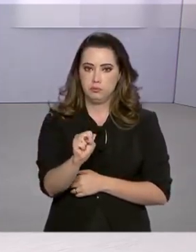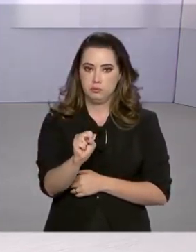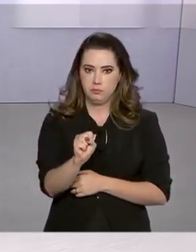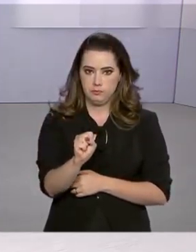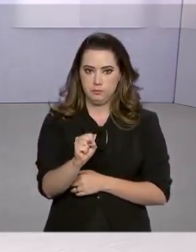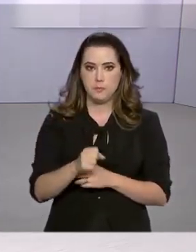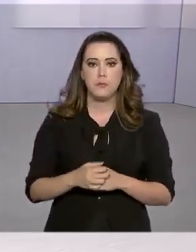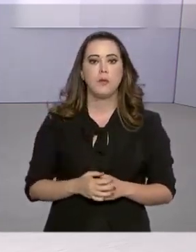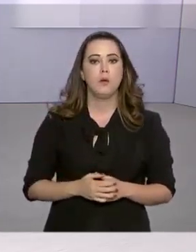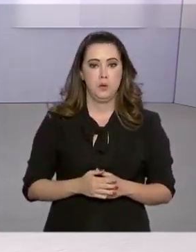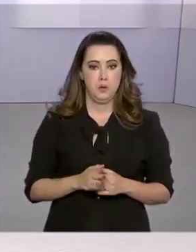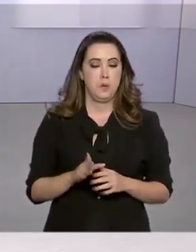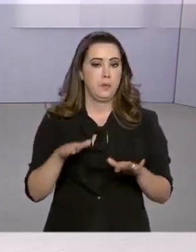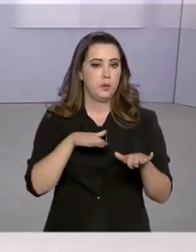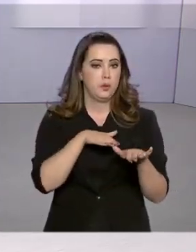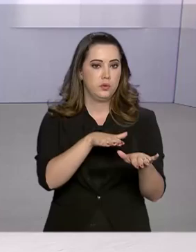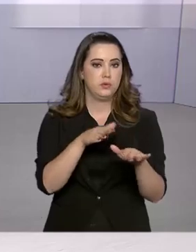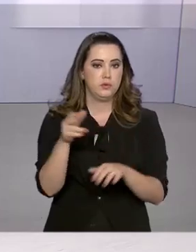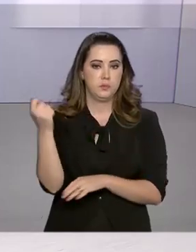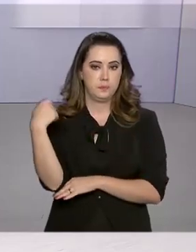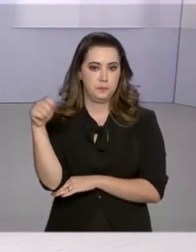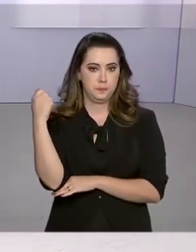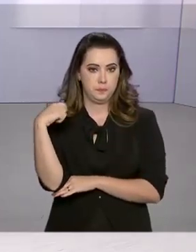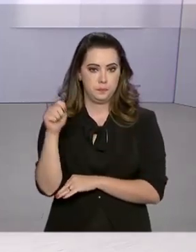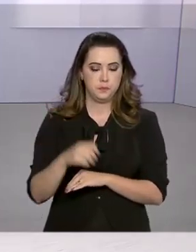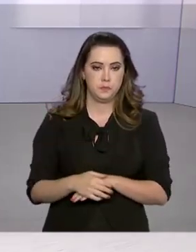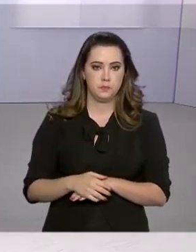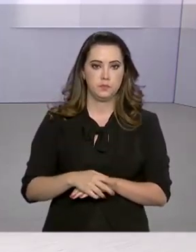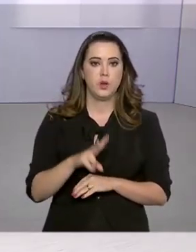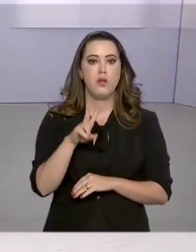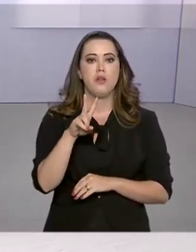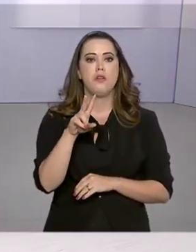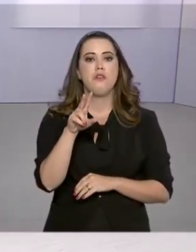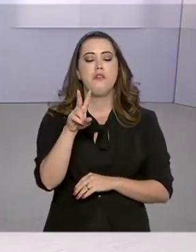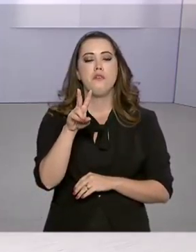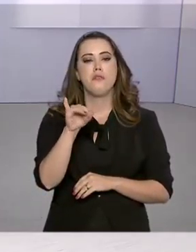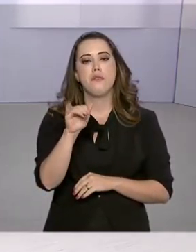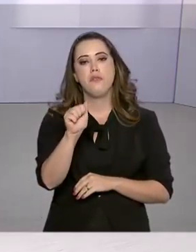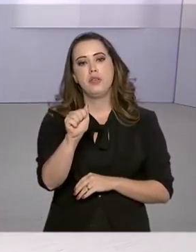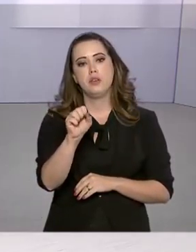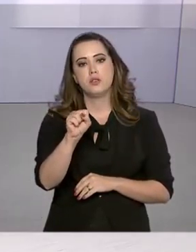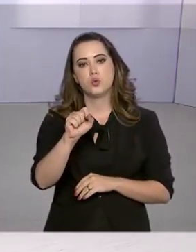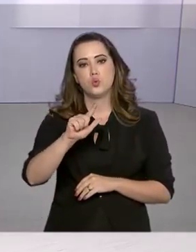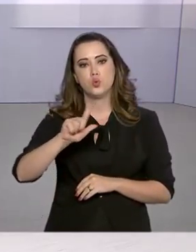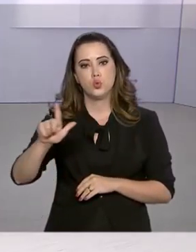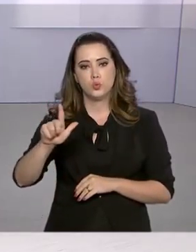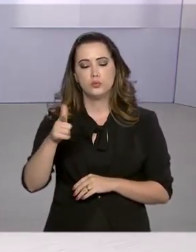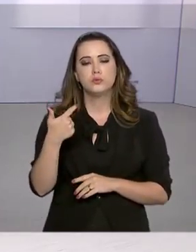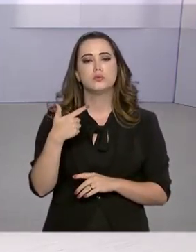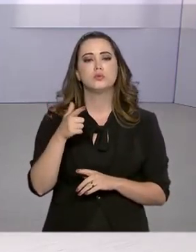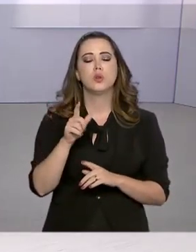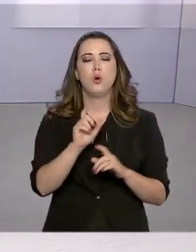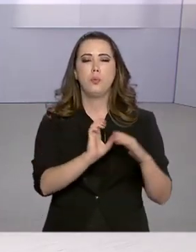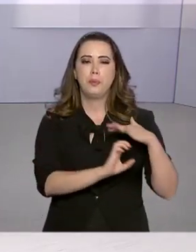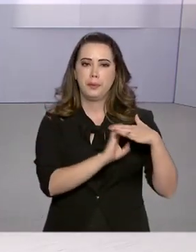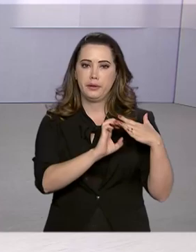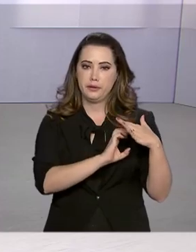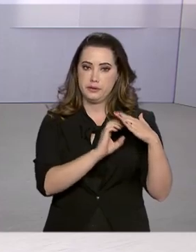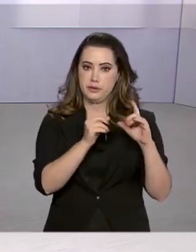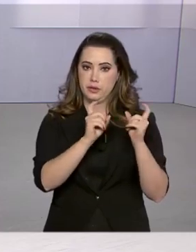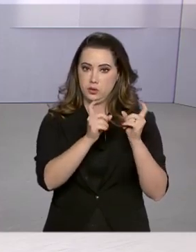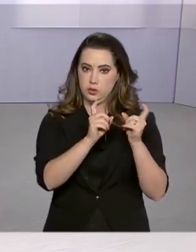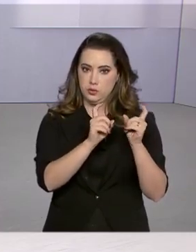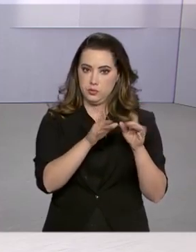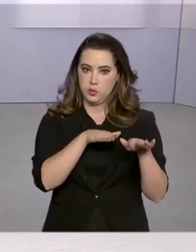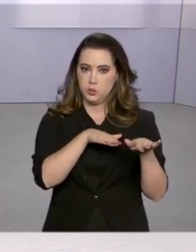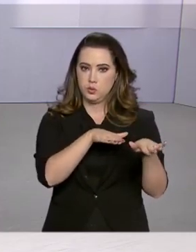BNDES, para rodovias do Rio Grande do Sul. A Via Sul, concessionária que administra trechos das rodovias BR